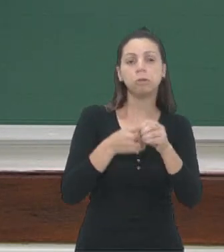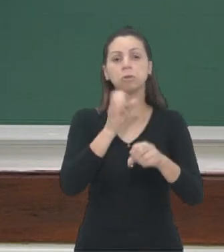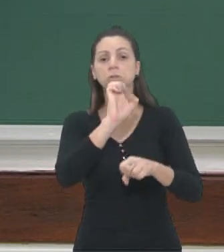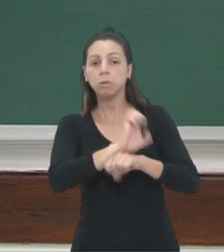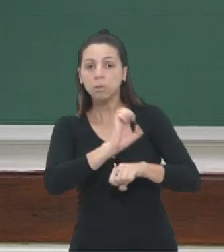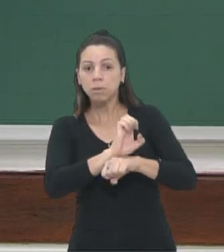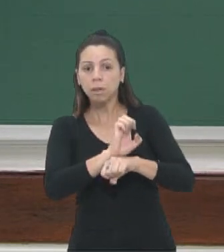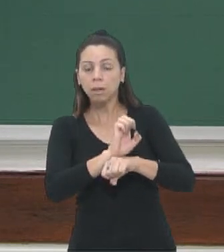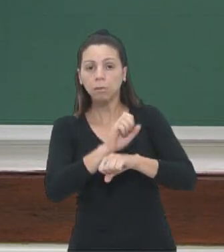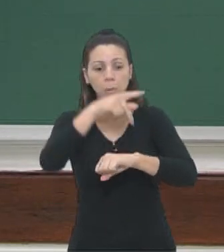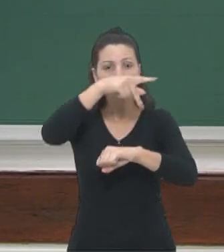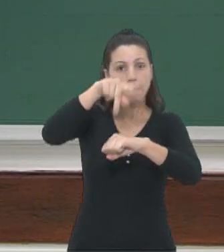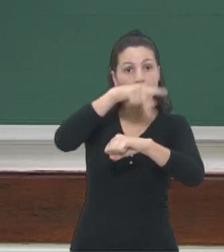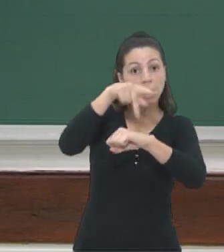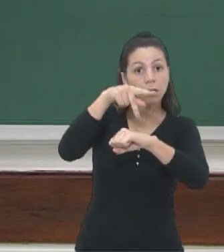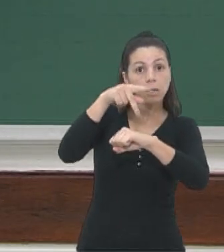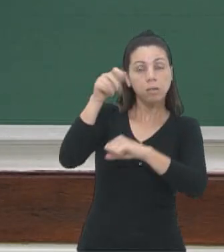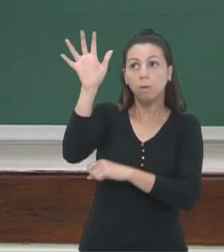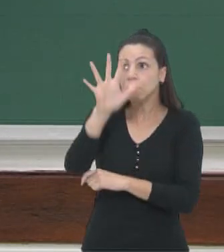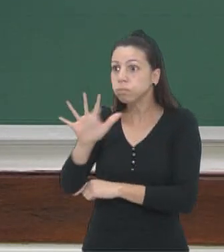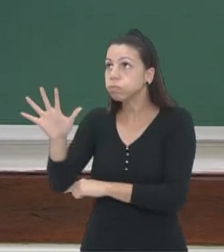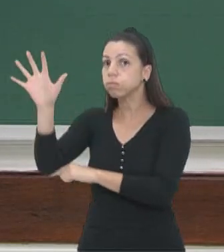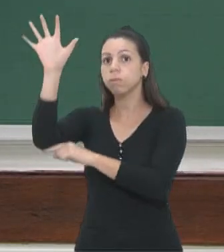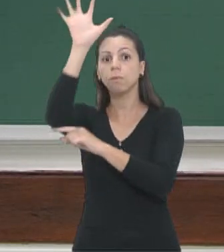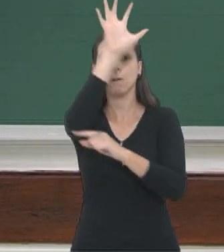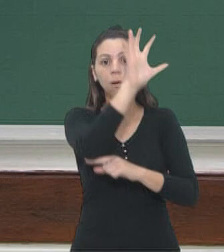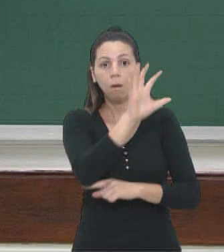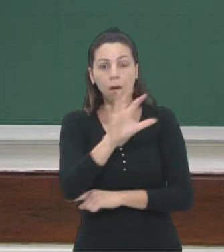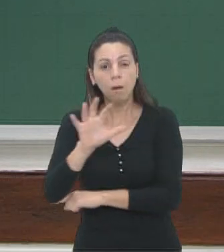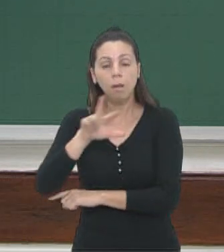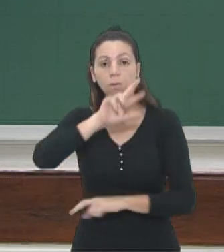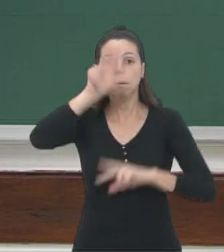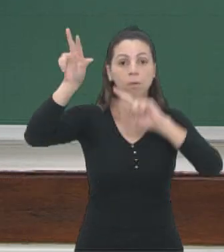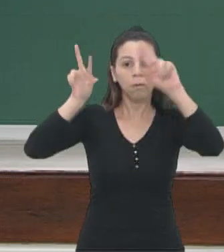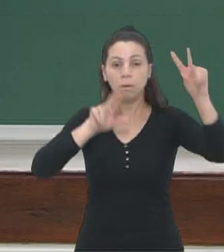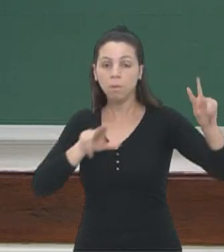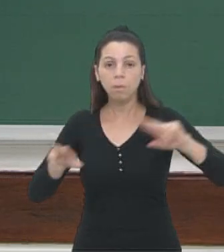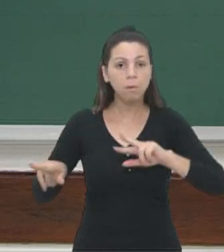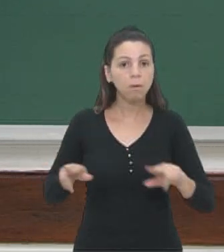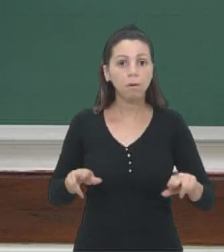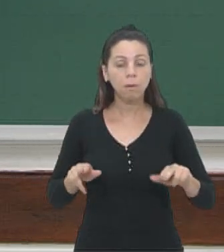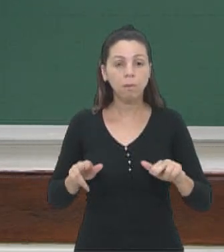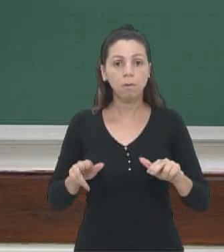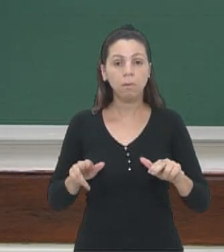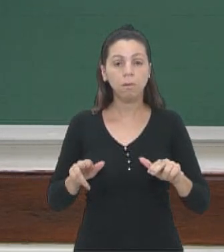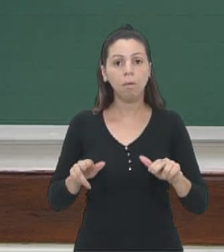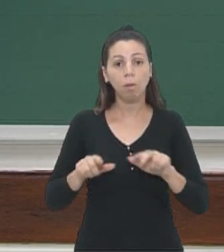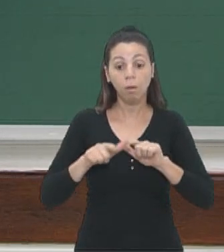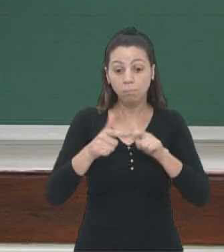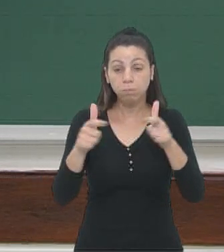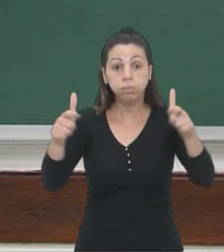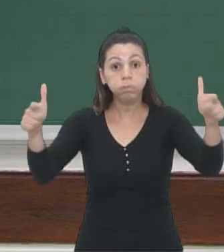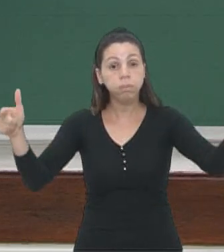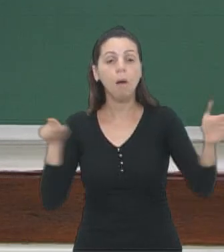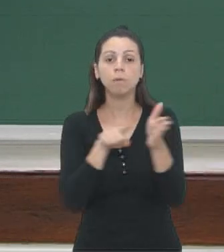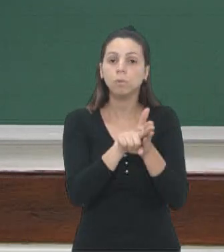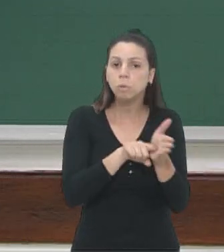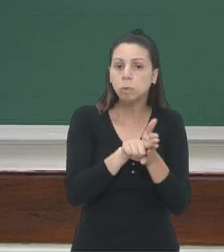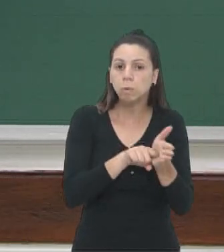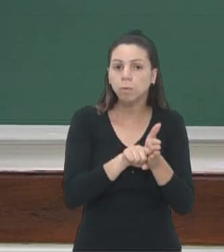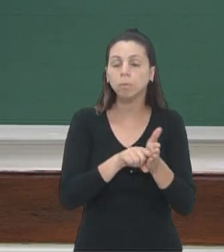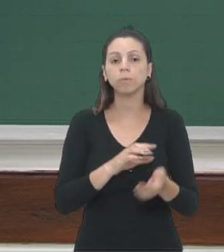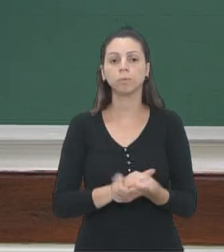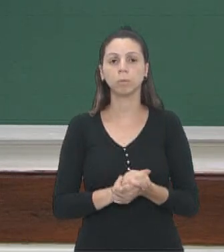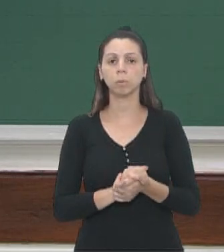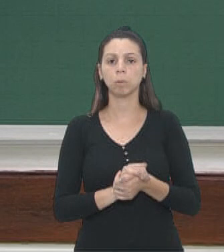de um continente, nós estamos falando de diferentes áreas de abrangência do nosso estudo. Se eu estou falando de